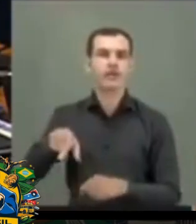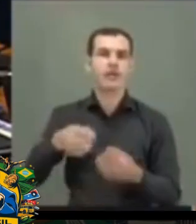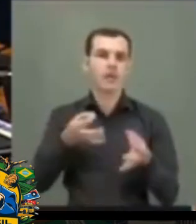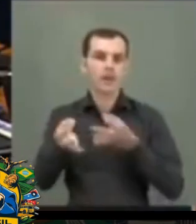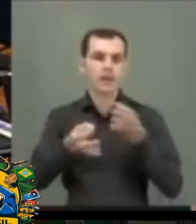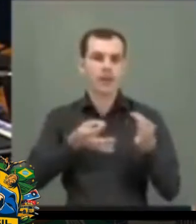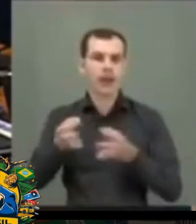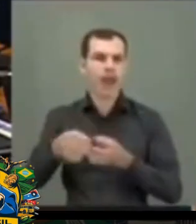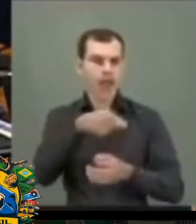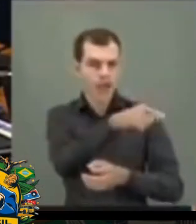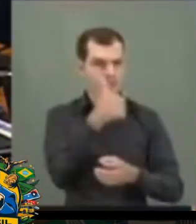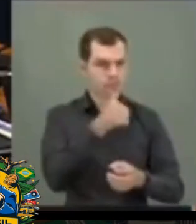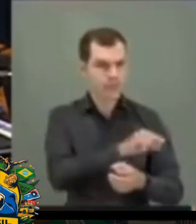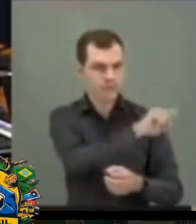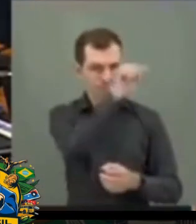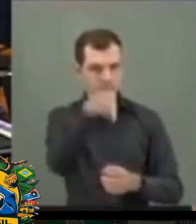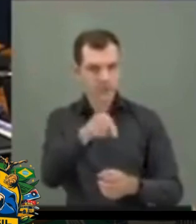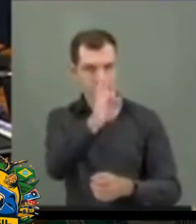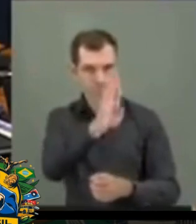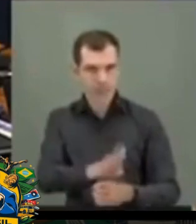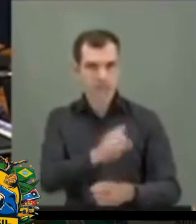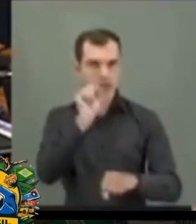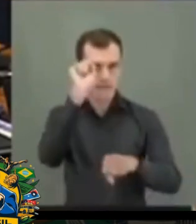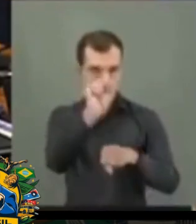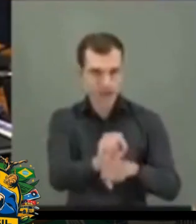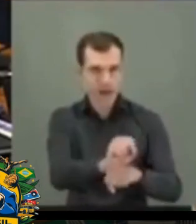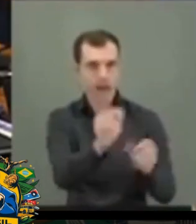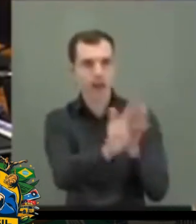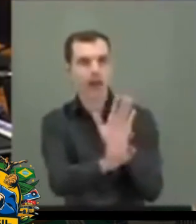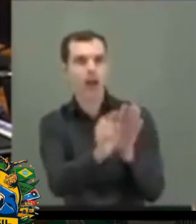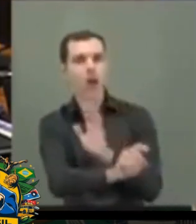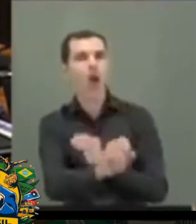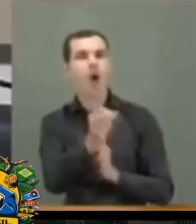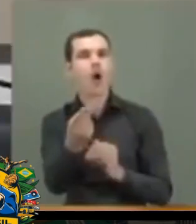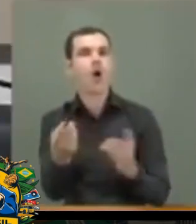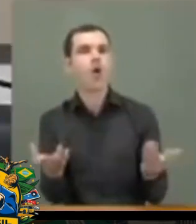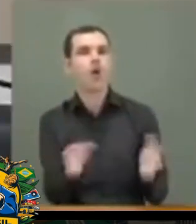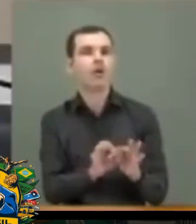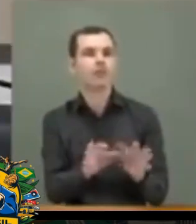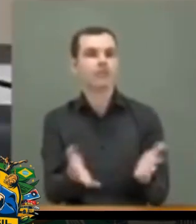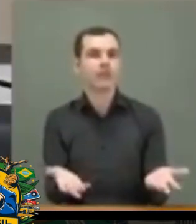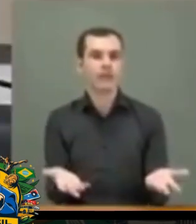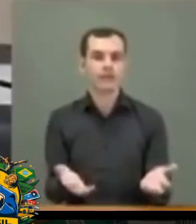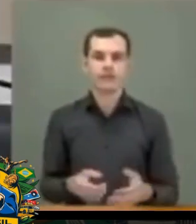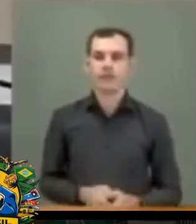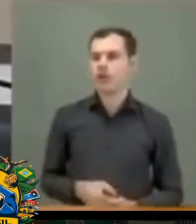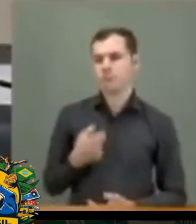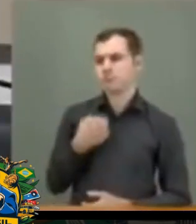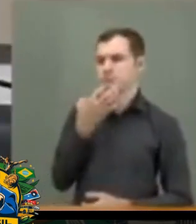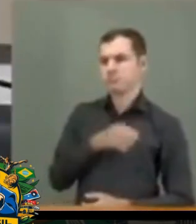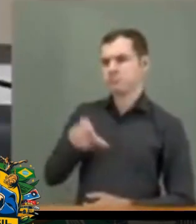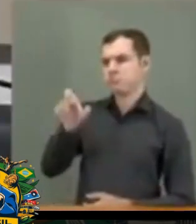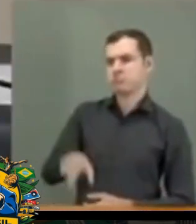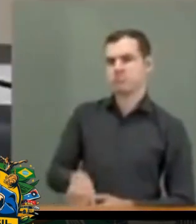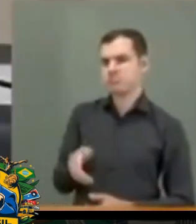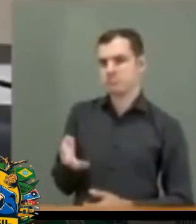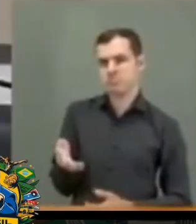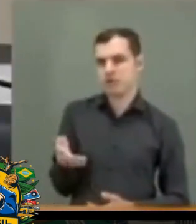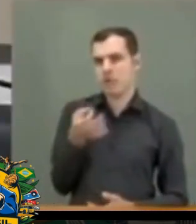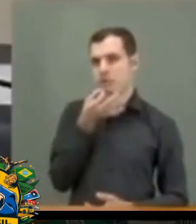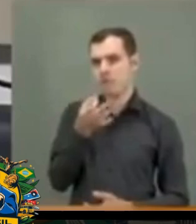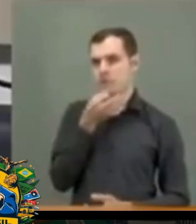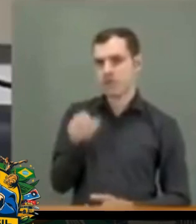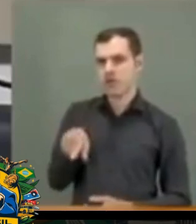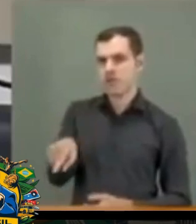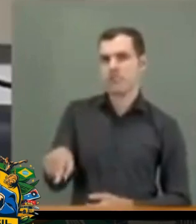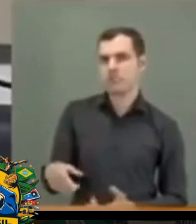Polícia Federal para ser questionada? Senador, eu não conheço essa senhora Ana Lanques e nem a opinião dela. Se a opinião dela é uma